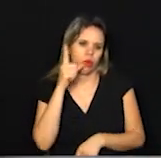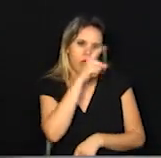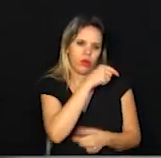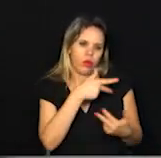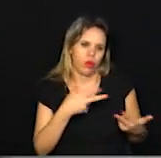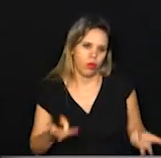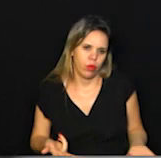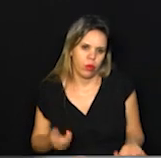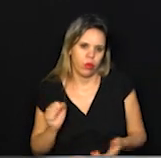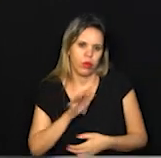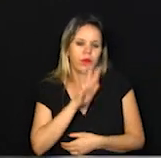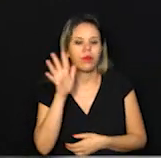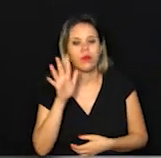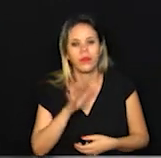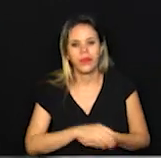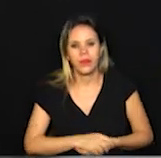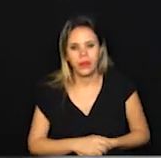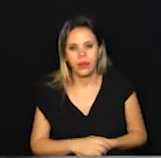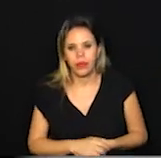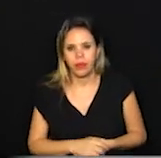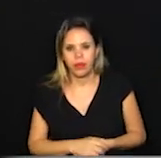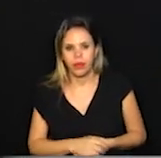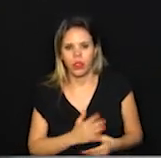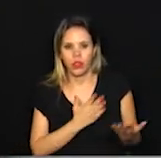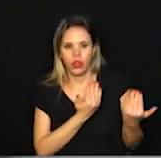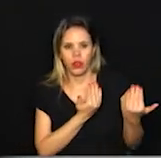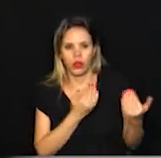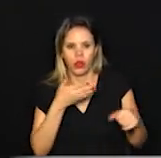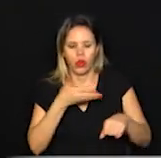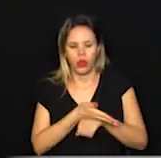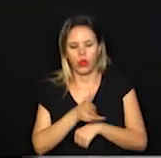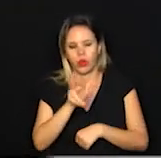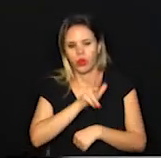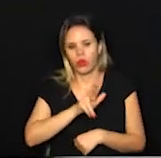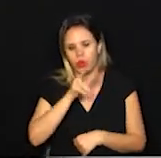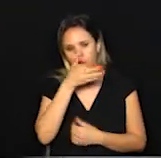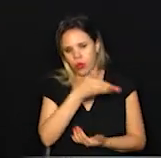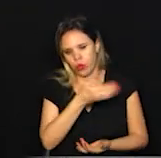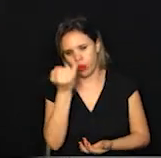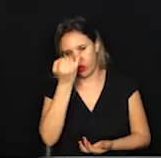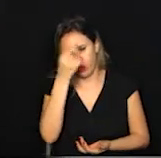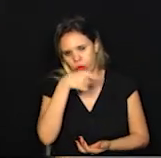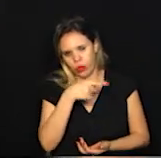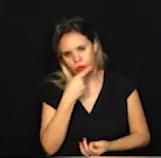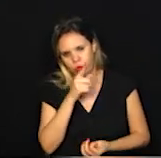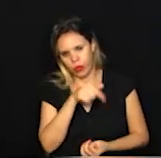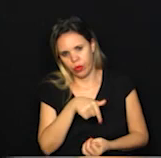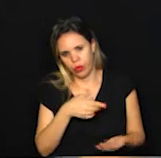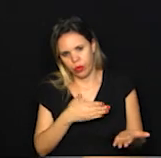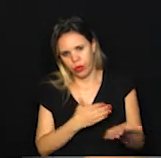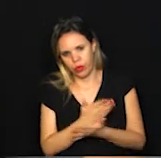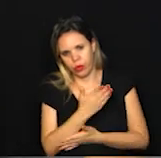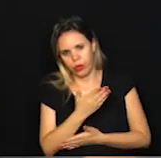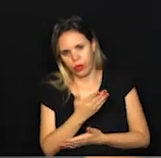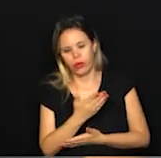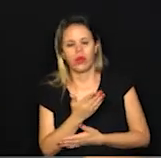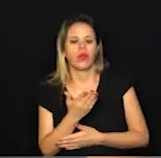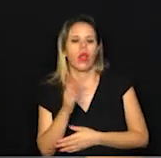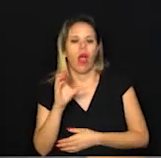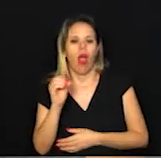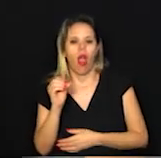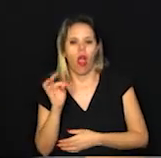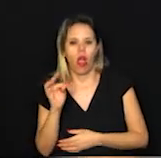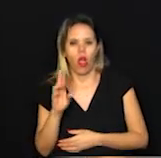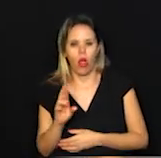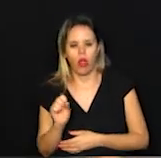coisas estão muito caras. Esse jovem que entra na universidade, é importante que se diga que a aprovação das cotas raciais,